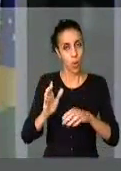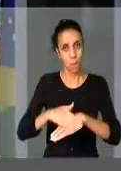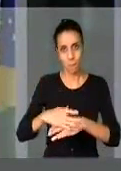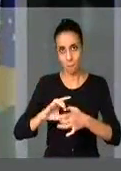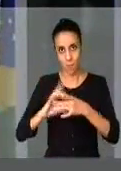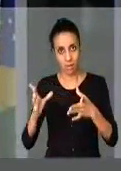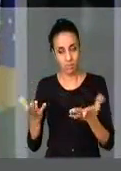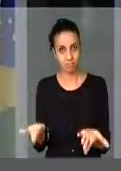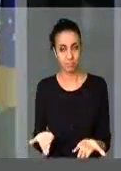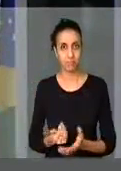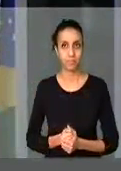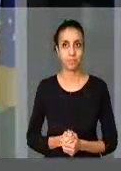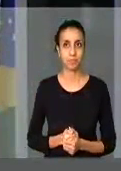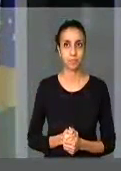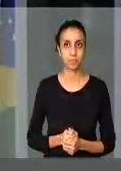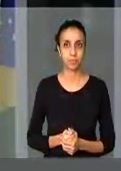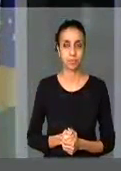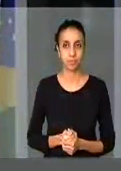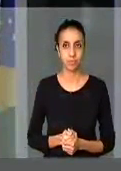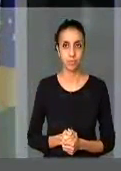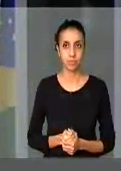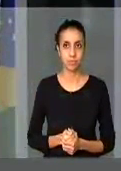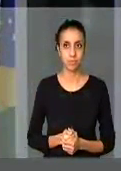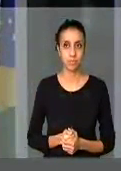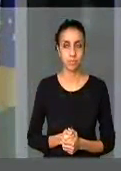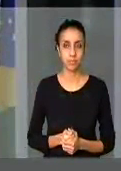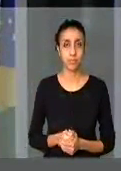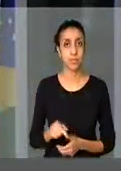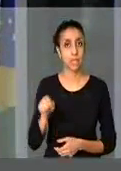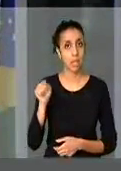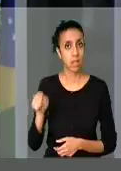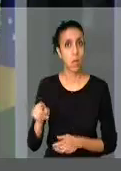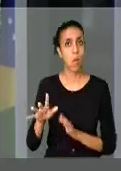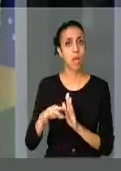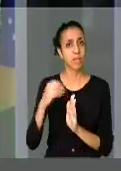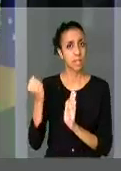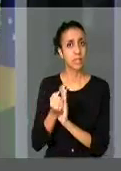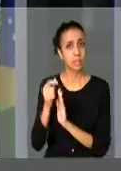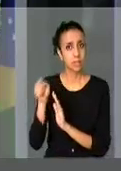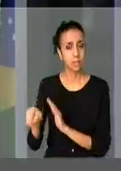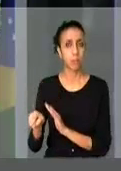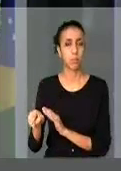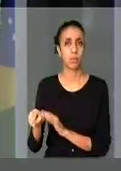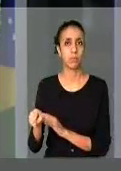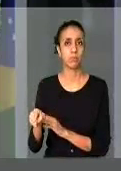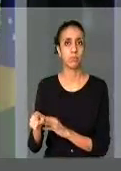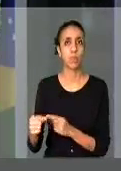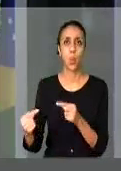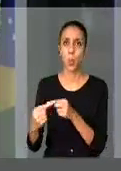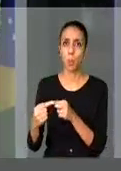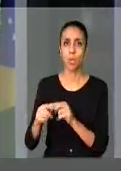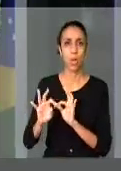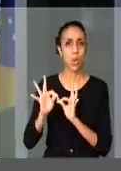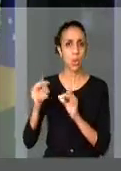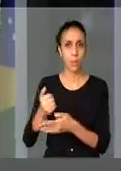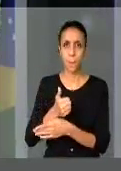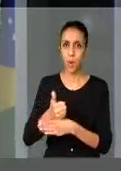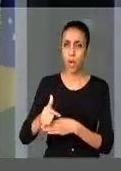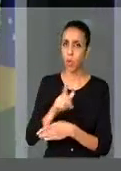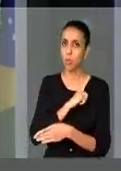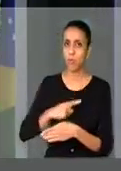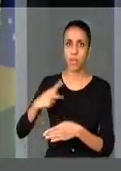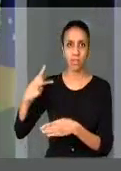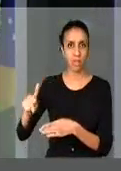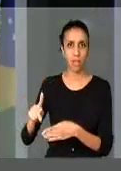símbolo dessa história não será nunca apartada da determinação moral do seu governo.